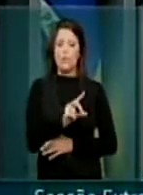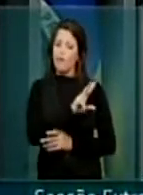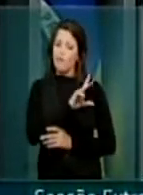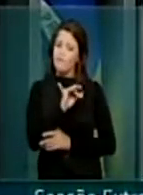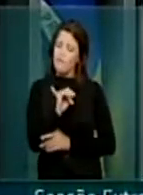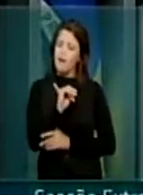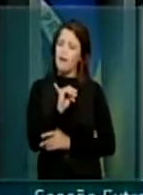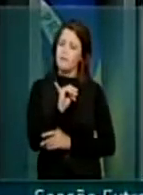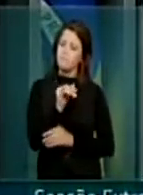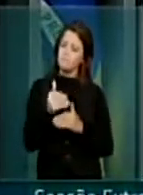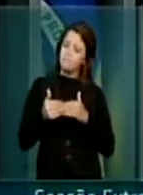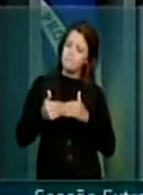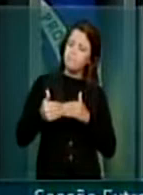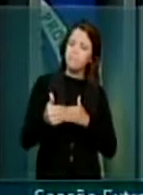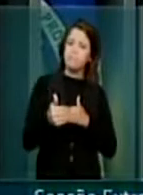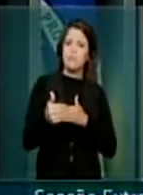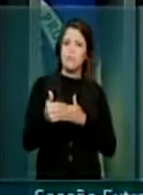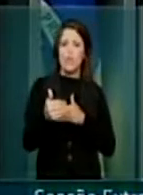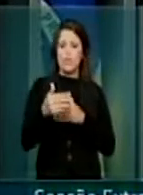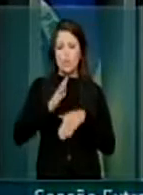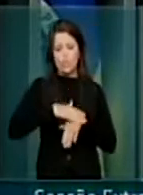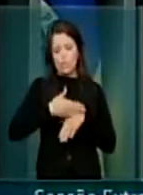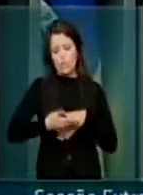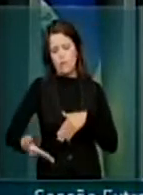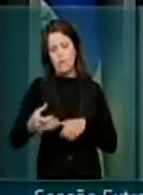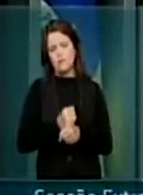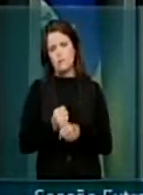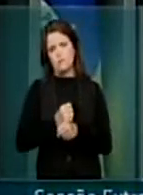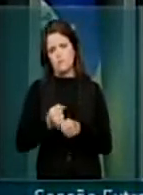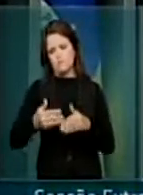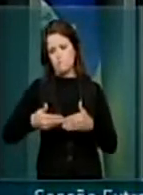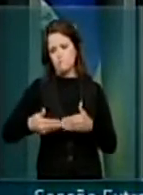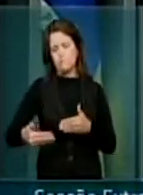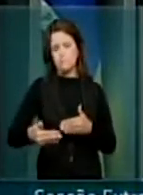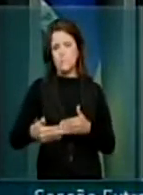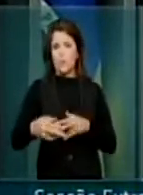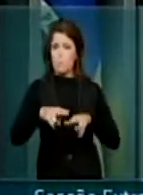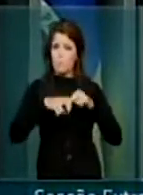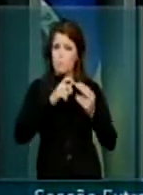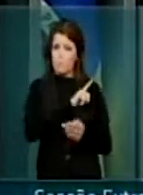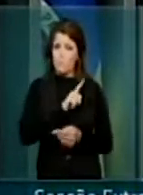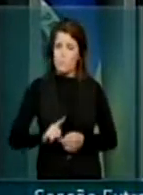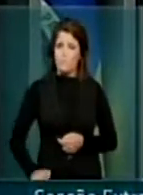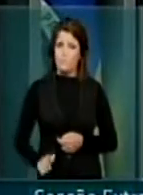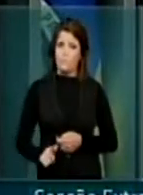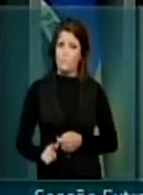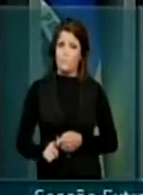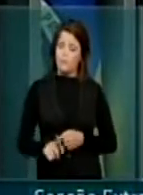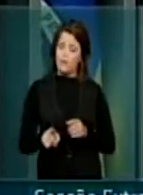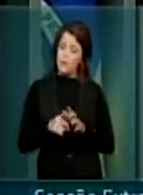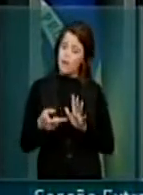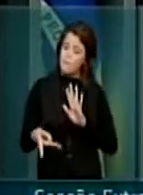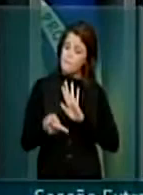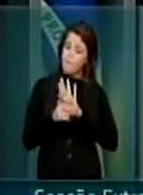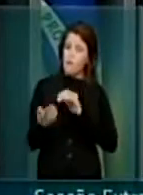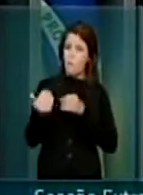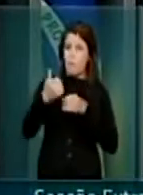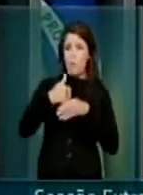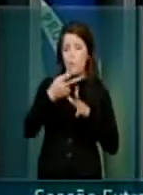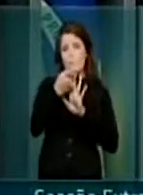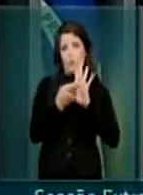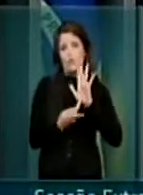vai vigorar durante todo esse ano. O governo encaminha para essa